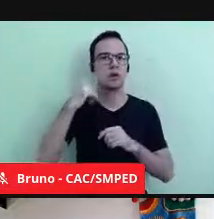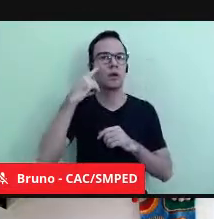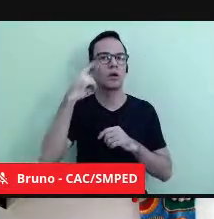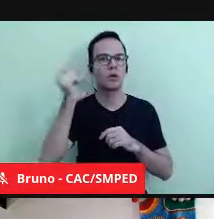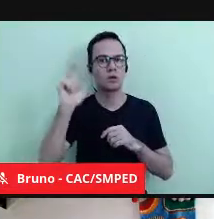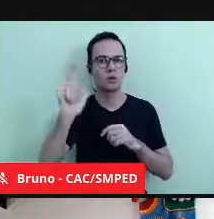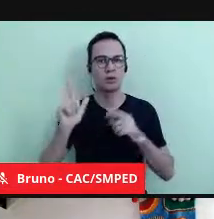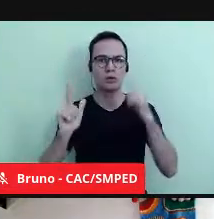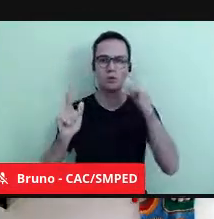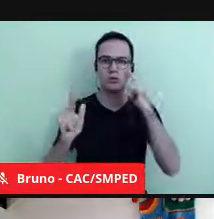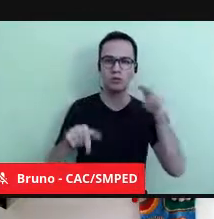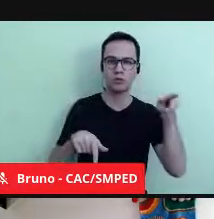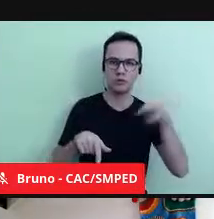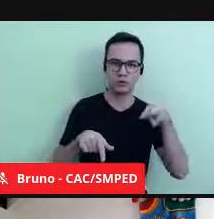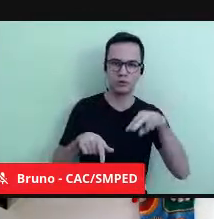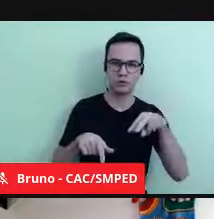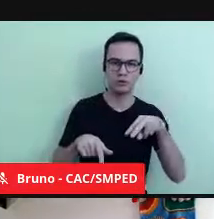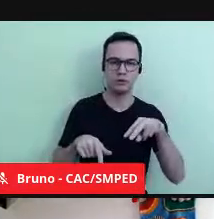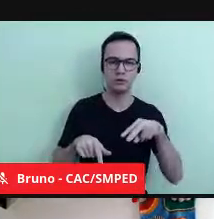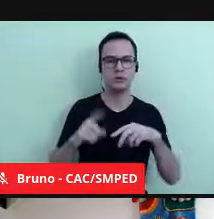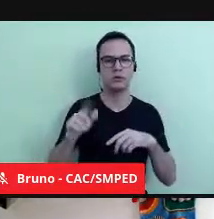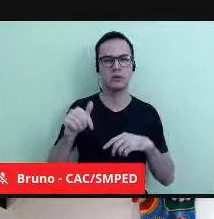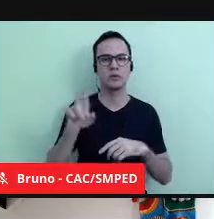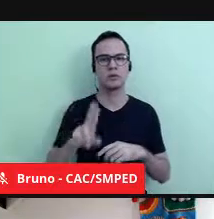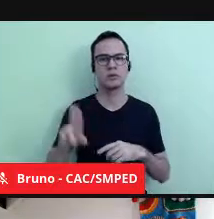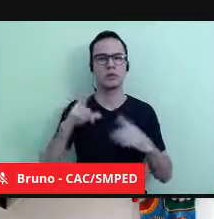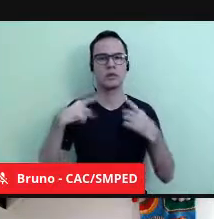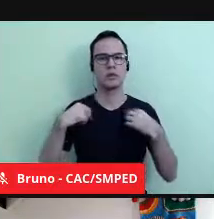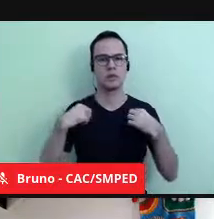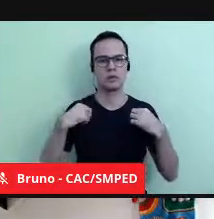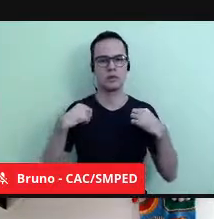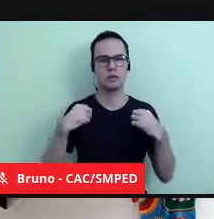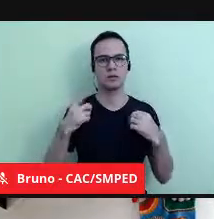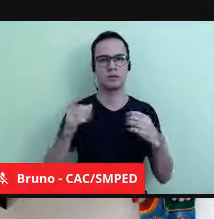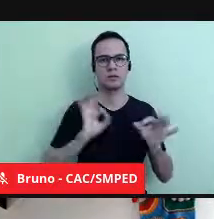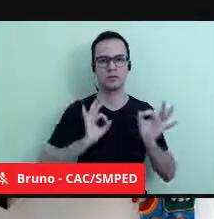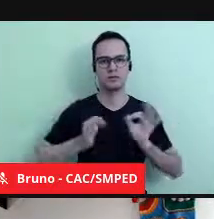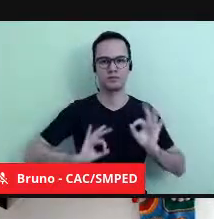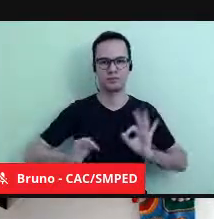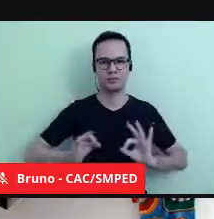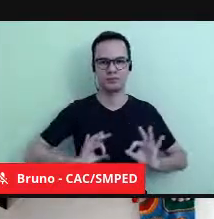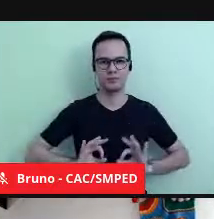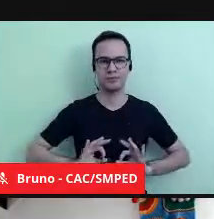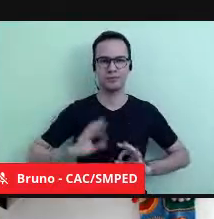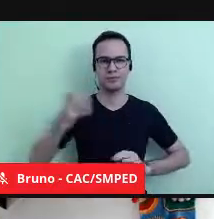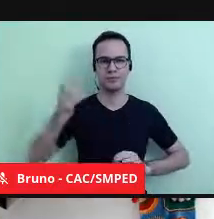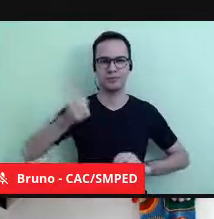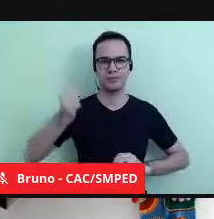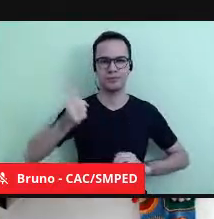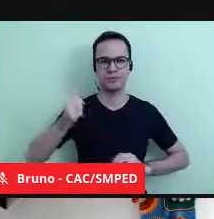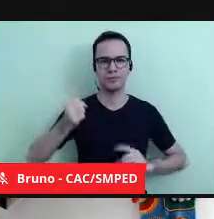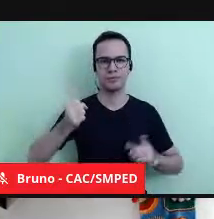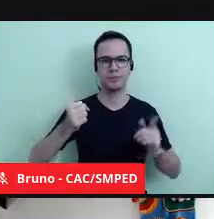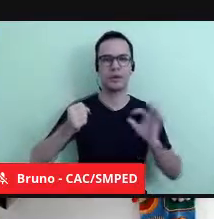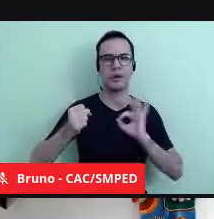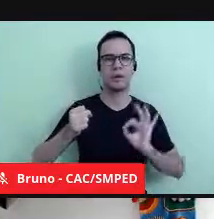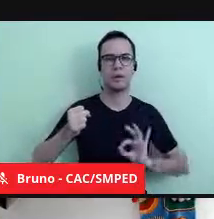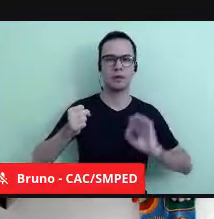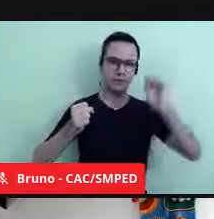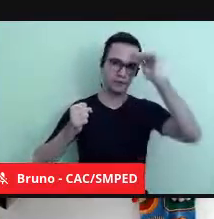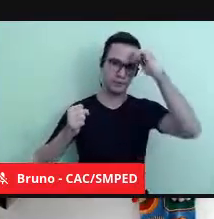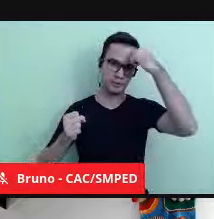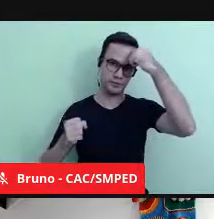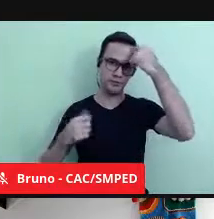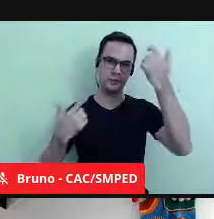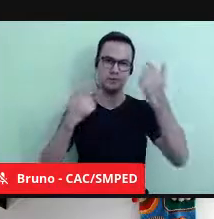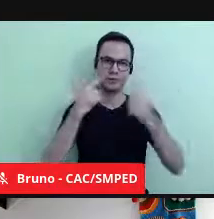outro verde. E ela está usando uma blusa de bolinha, blusa branca, branca de bolinhas pretas. E a parte dessas